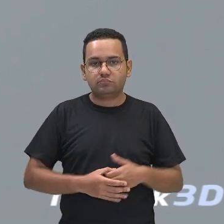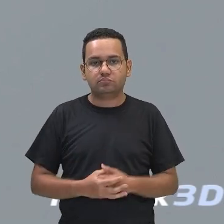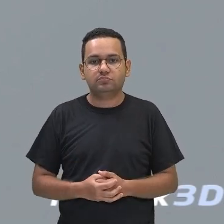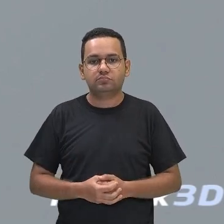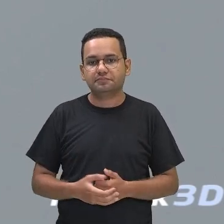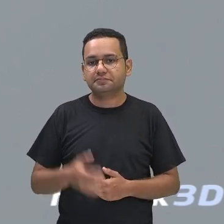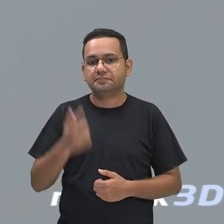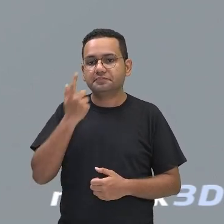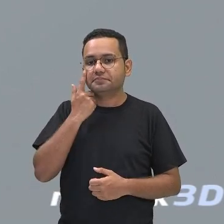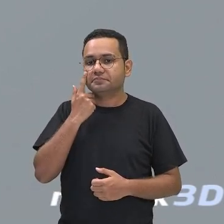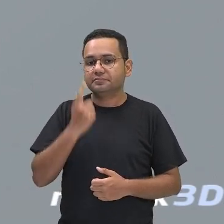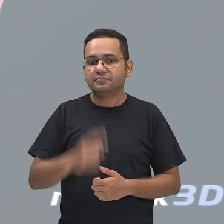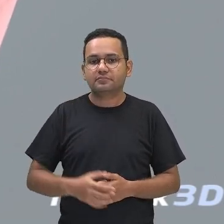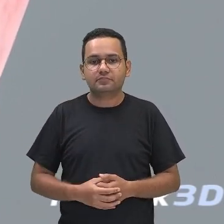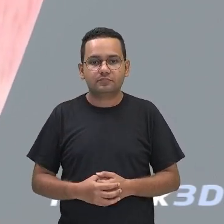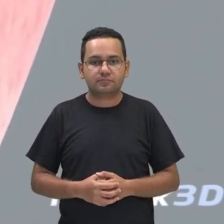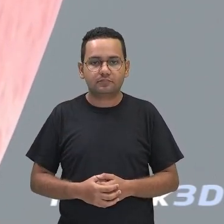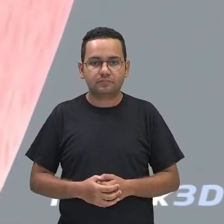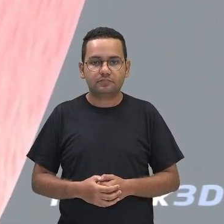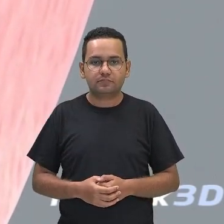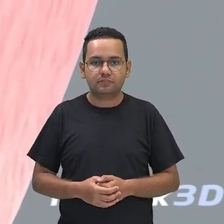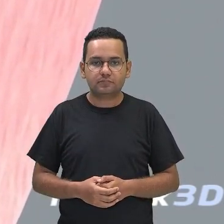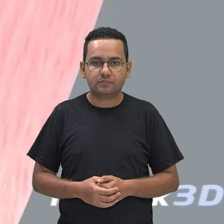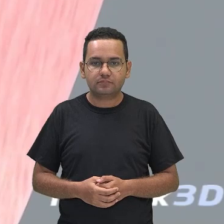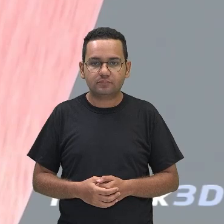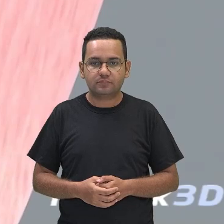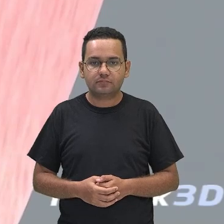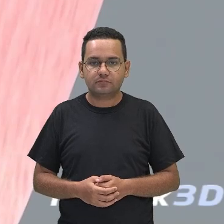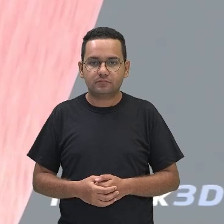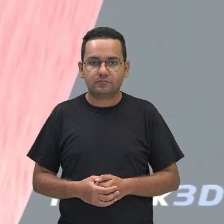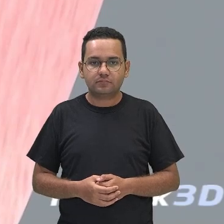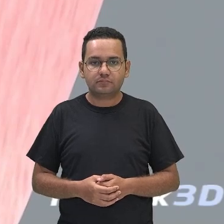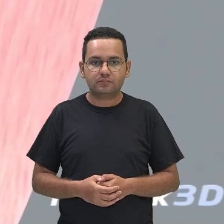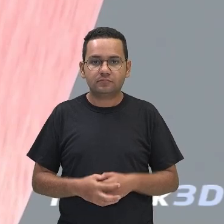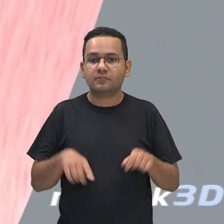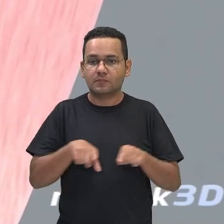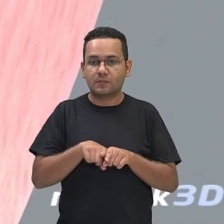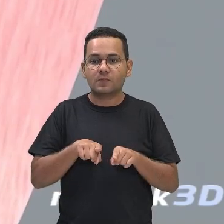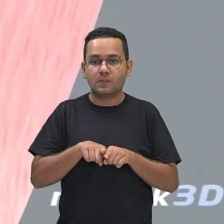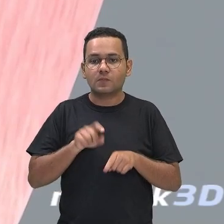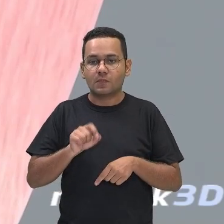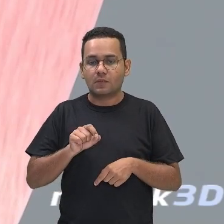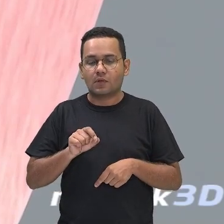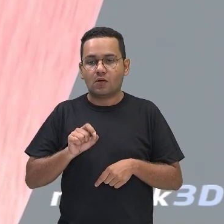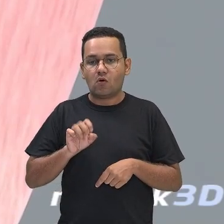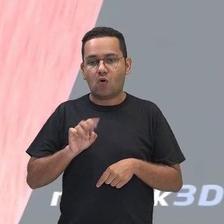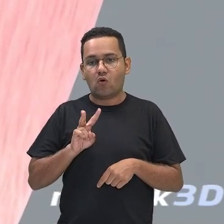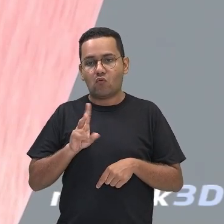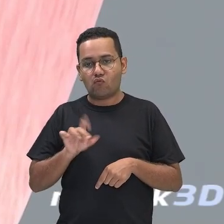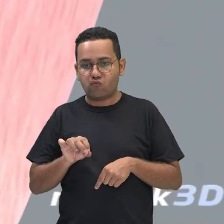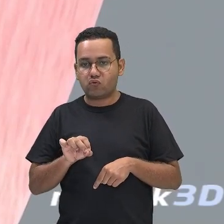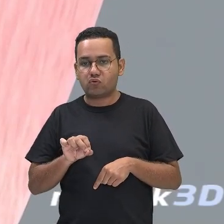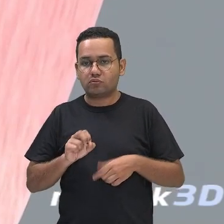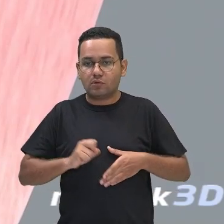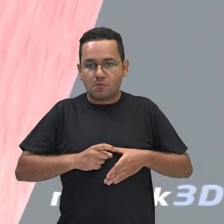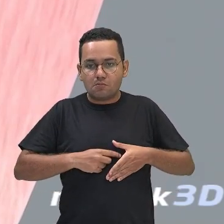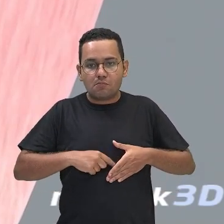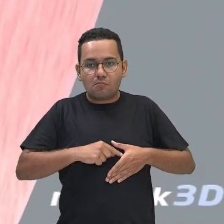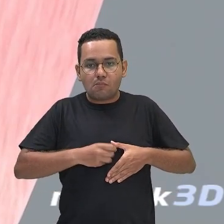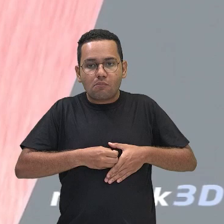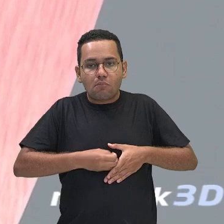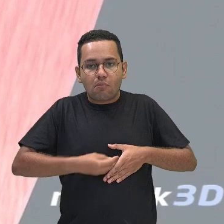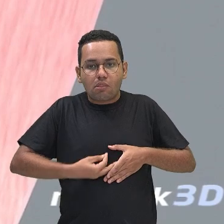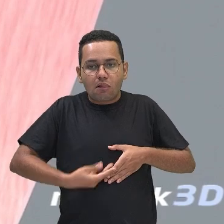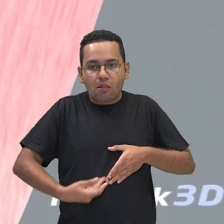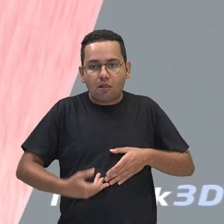ser eliminado, né, o óvulo e o tecido do endométrio, e